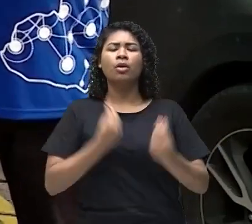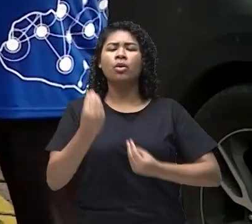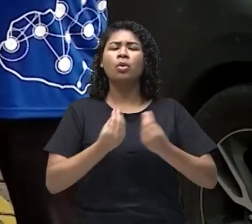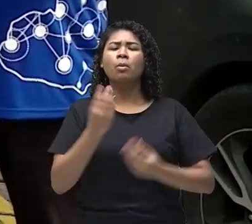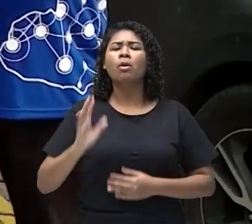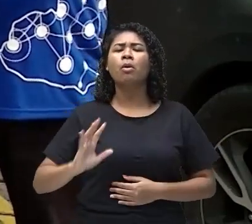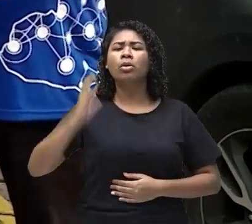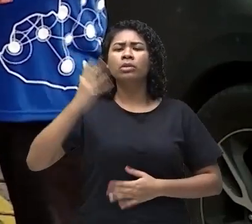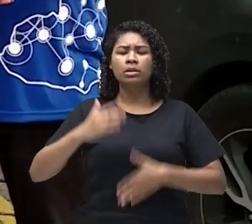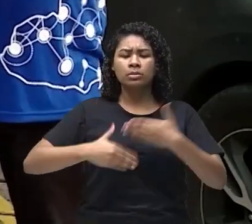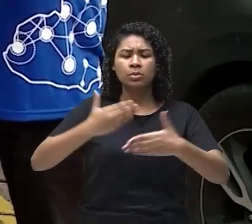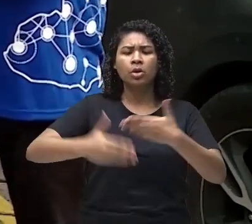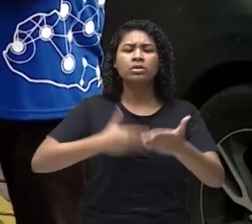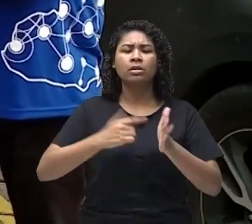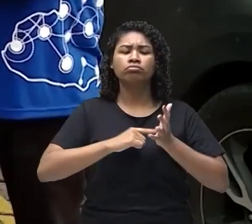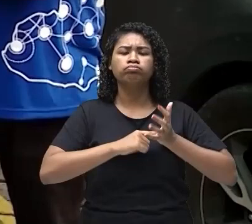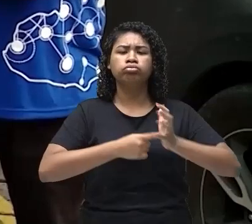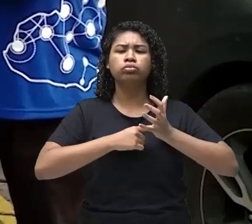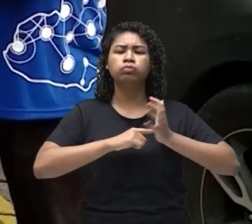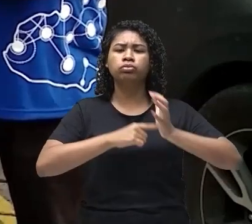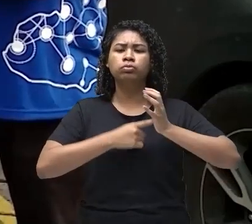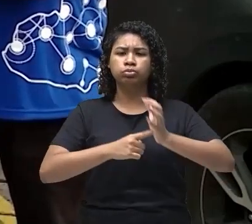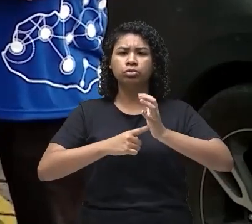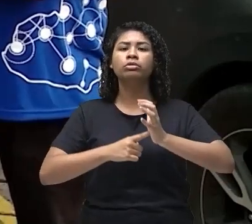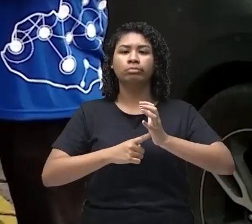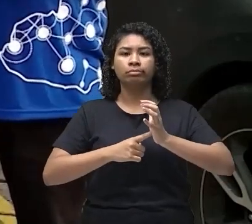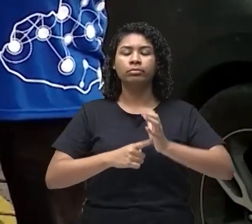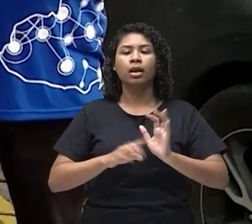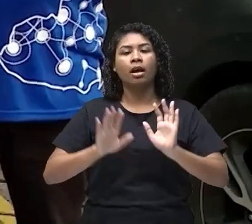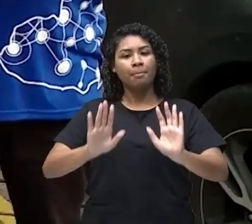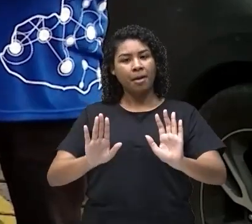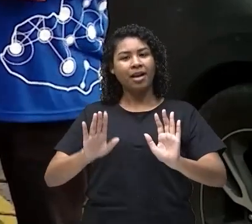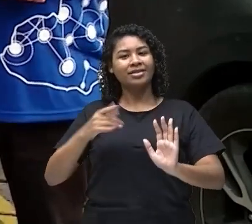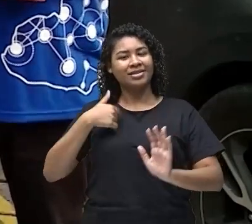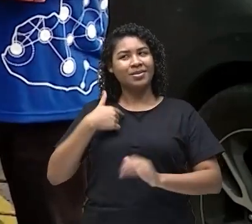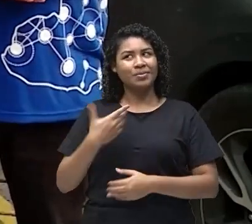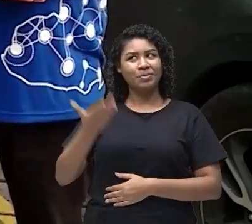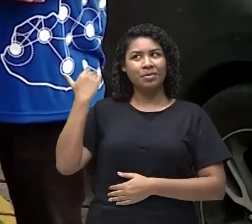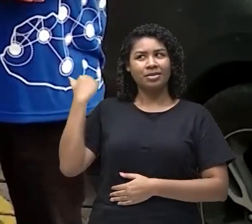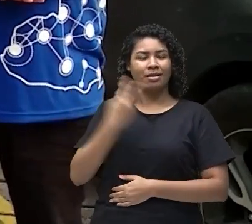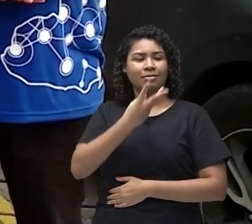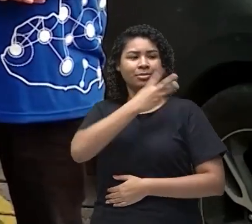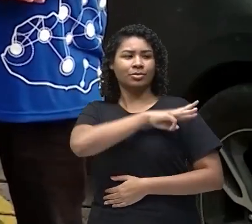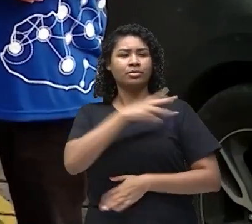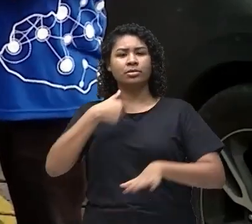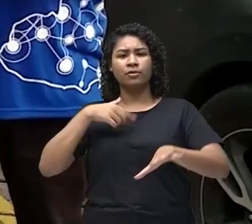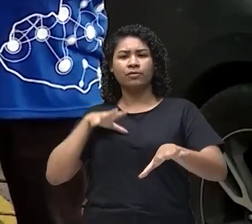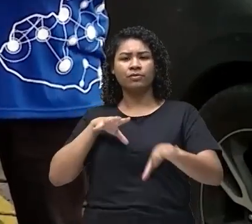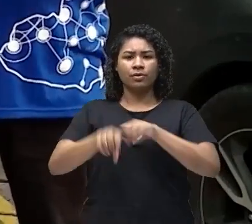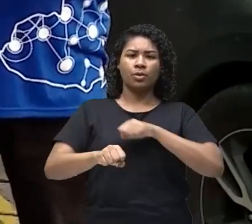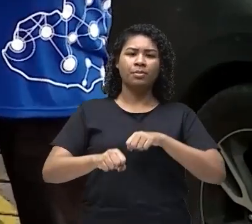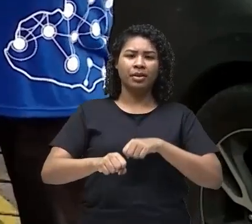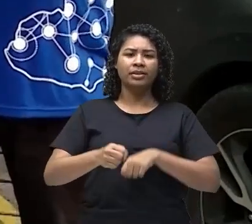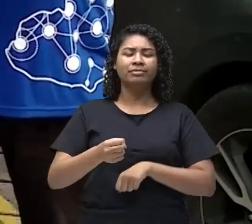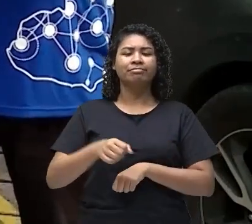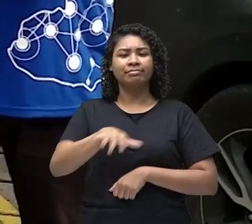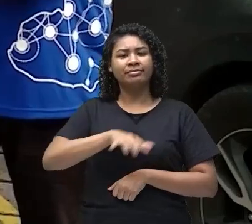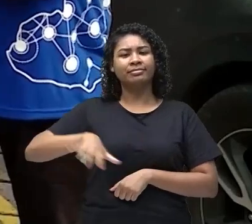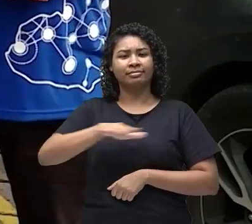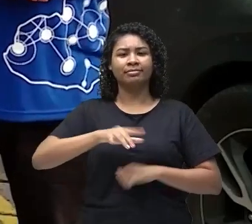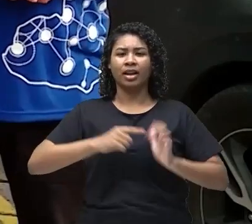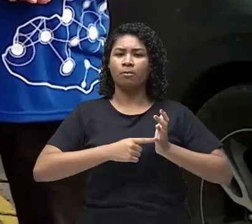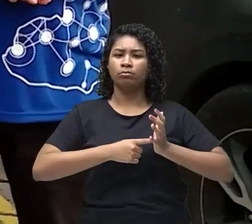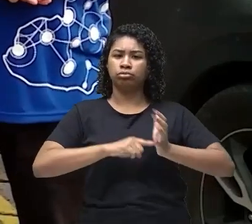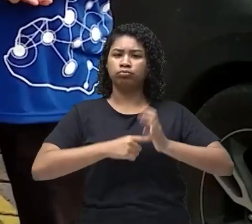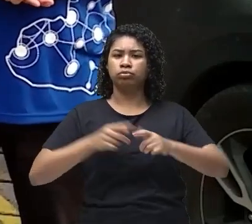Eu sou professor de física mas também no meu ensino médio eu fui formado em mecânica por isso tem um